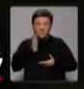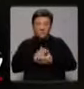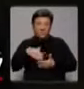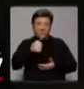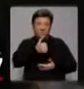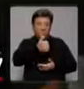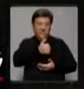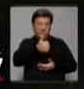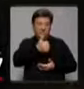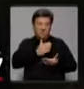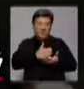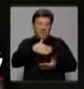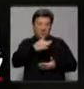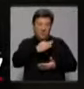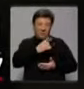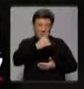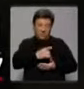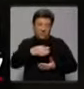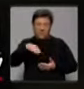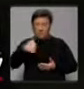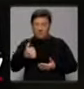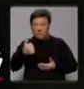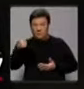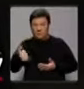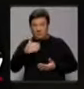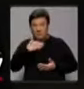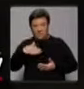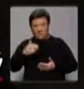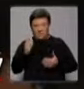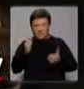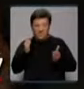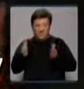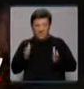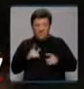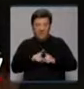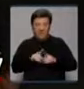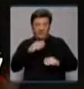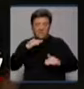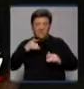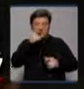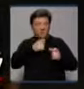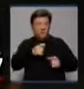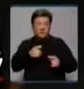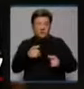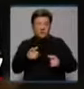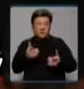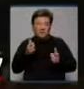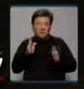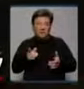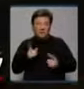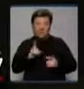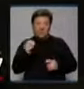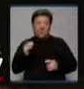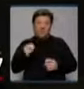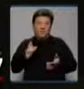os entre os 46 e os 55 anos justamente aquela idade em que as pessoas eh Já não são